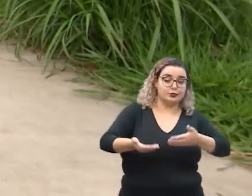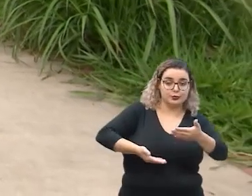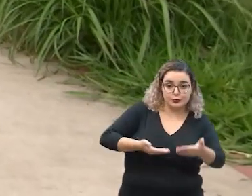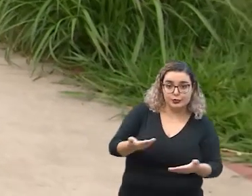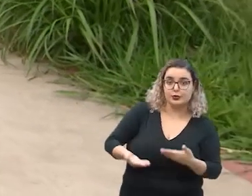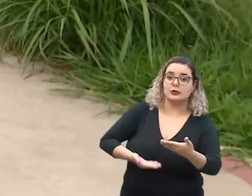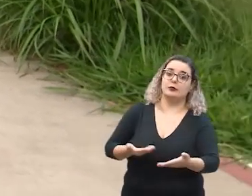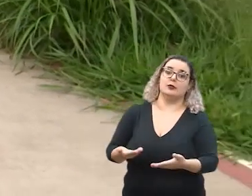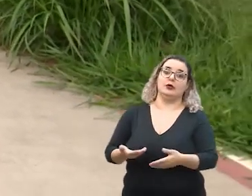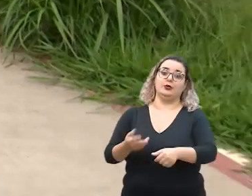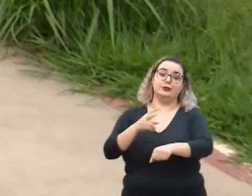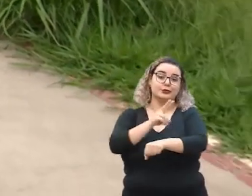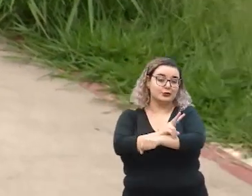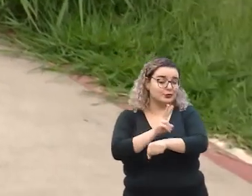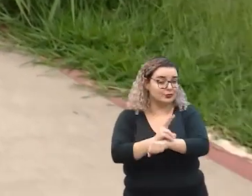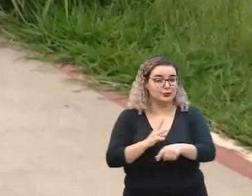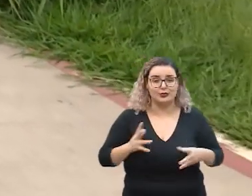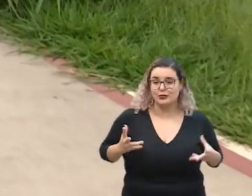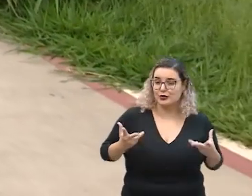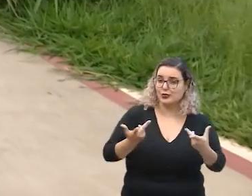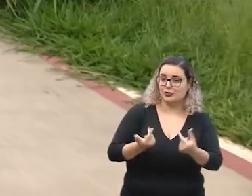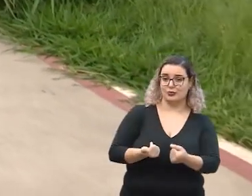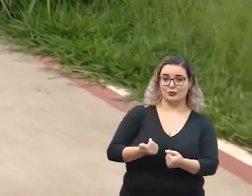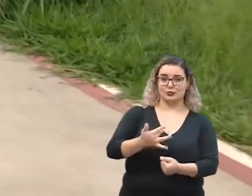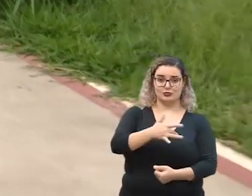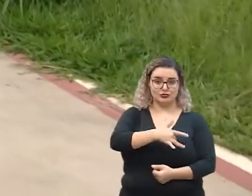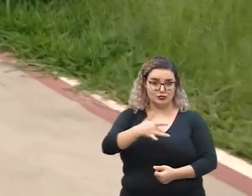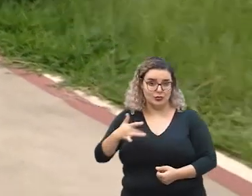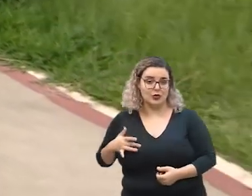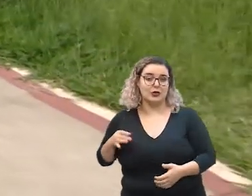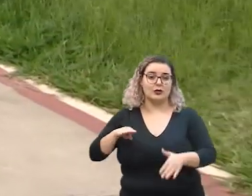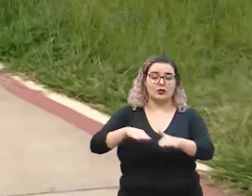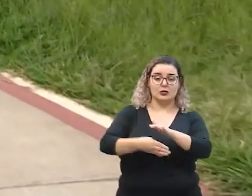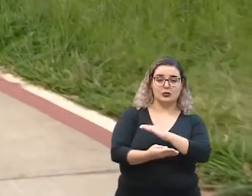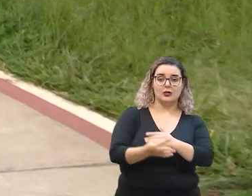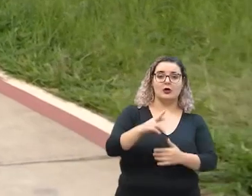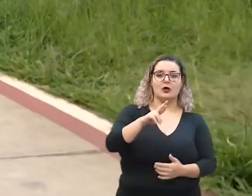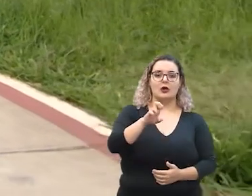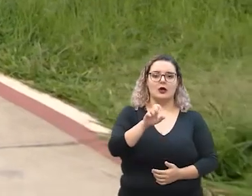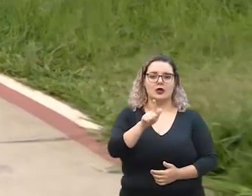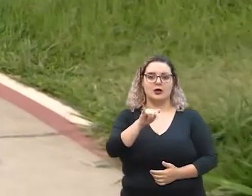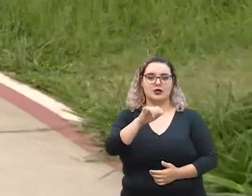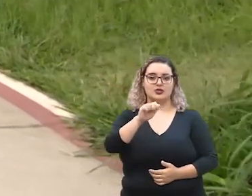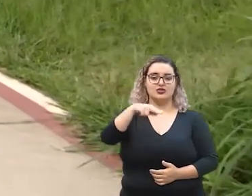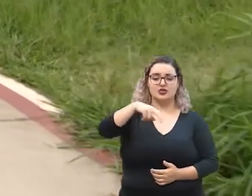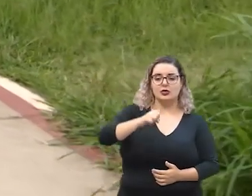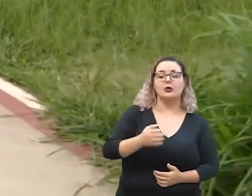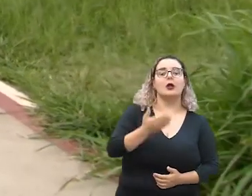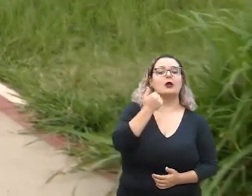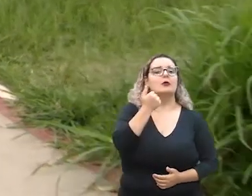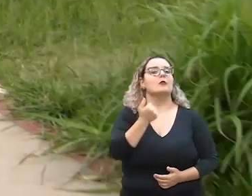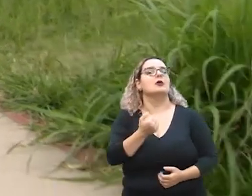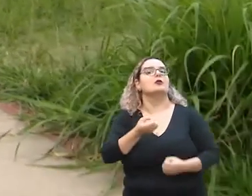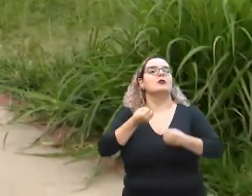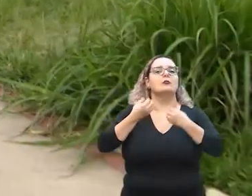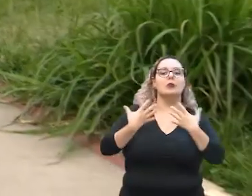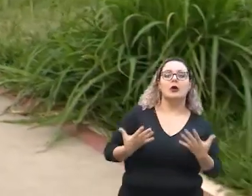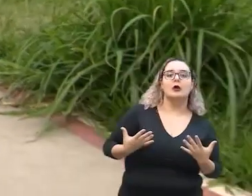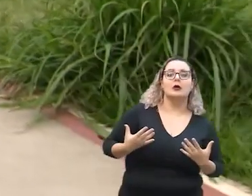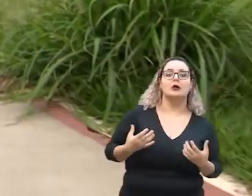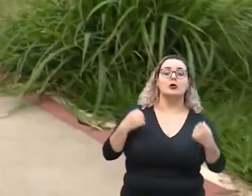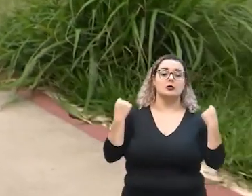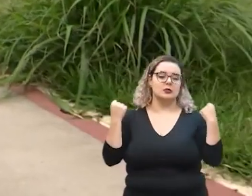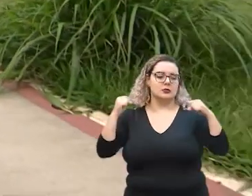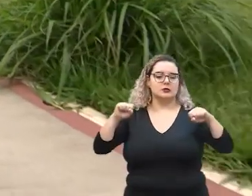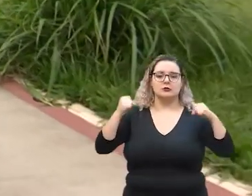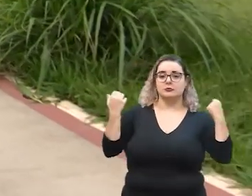os cuidados, mesmo com todos os hábitos saudáveis que a Regiane mantém, tentando se alimentar bem, mantendo exercícios